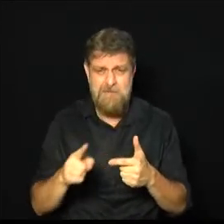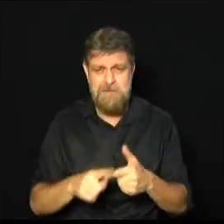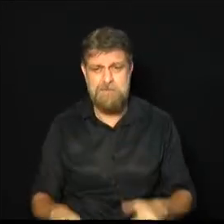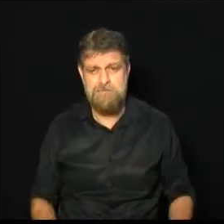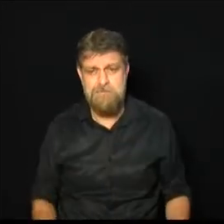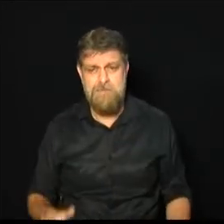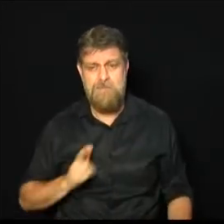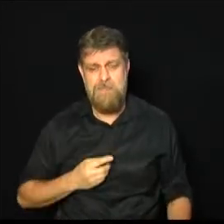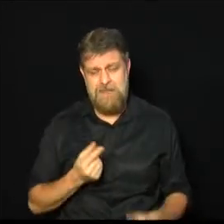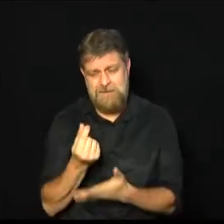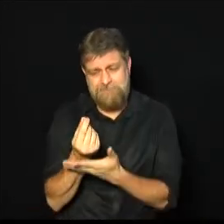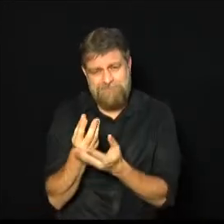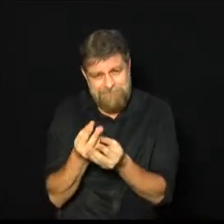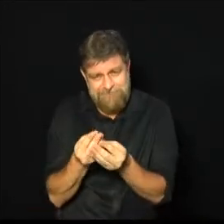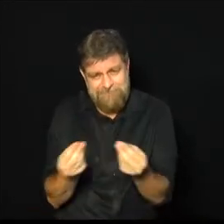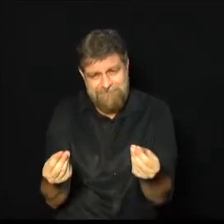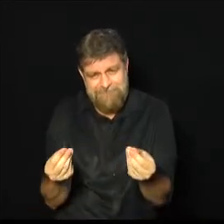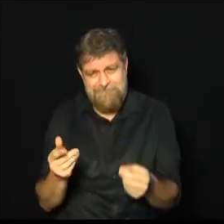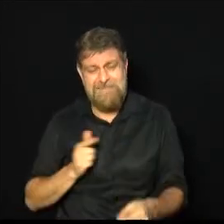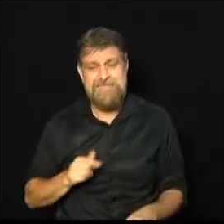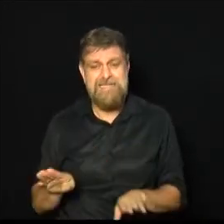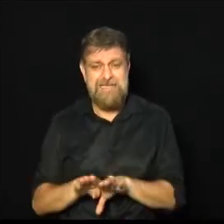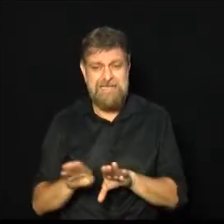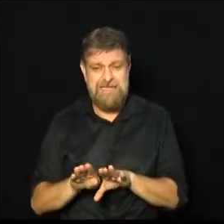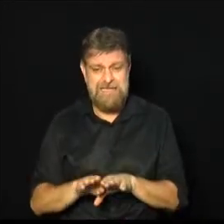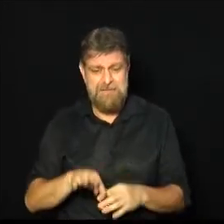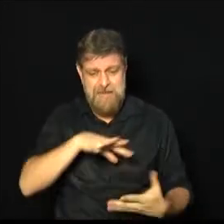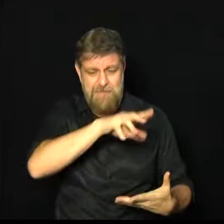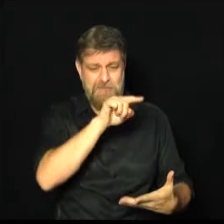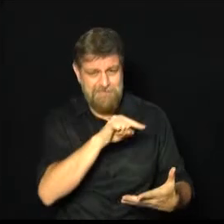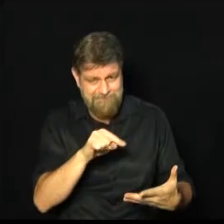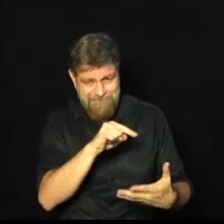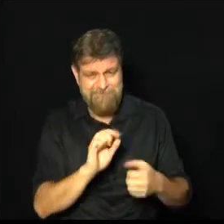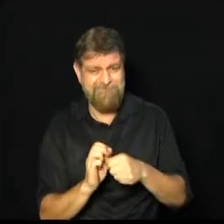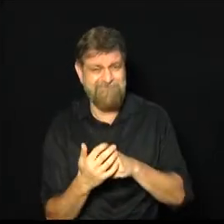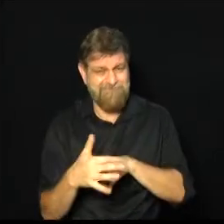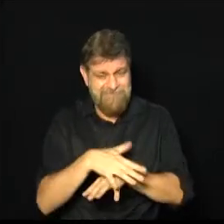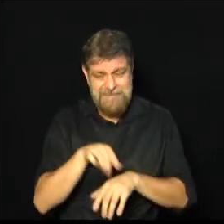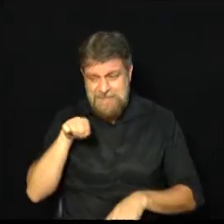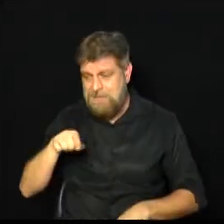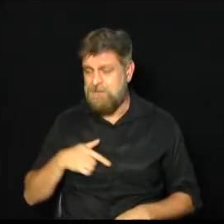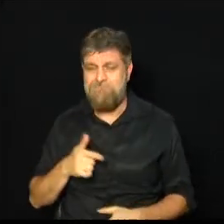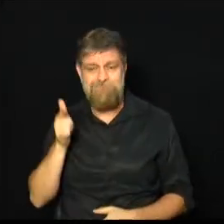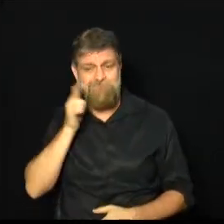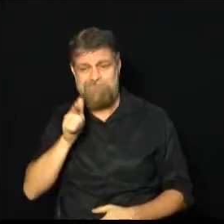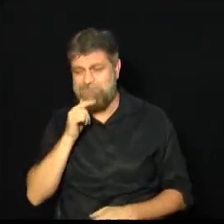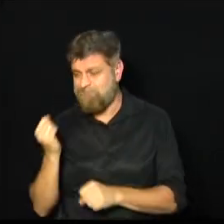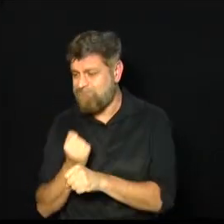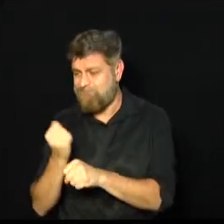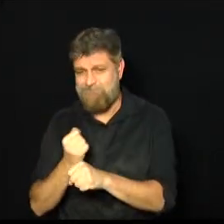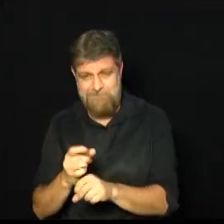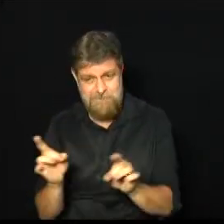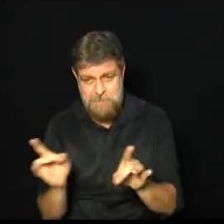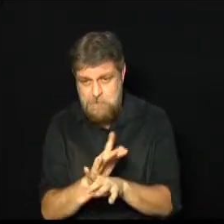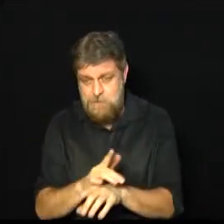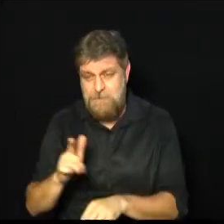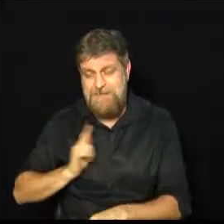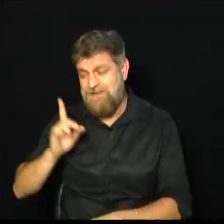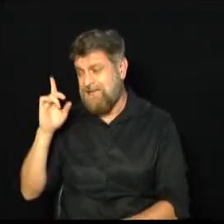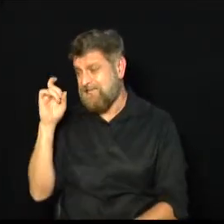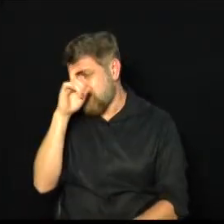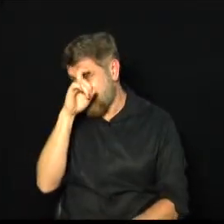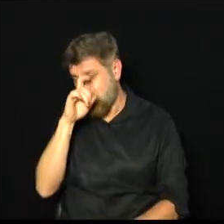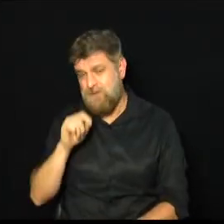dessa crise sanitária que o mundo está enfrentando, os pegou de calça curta. Então, eles tiveram dificuldades